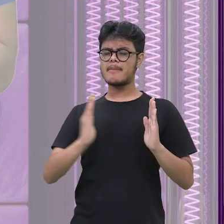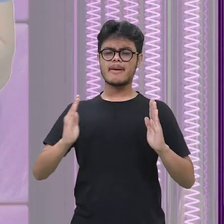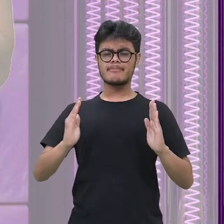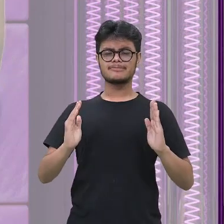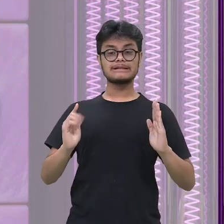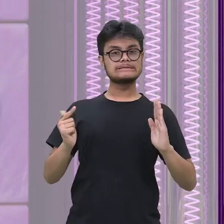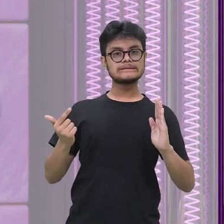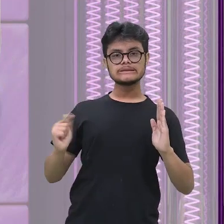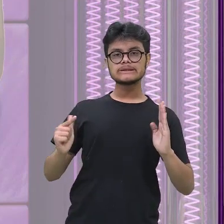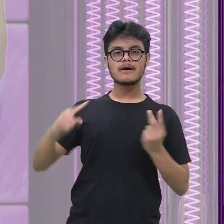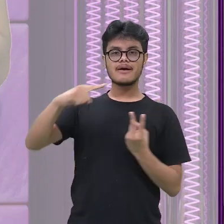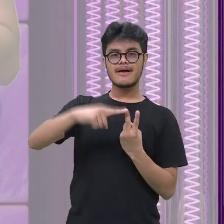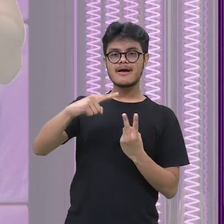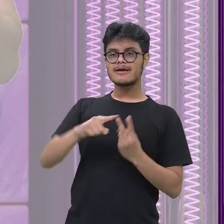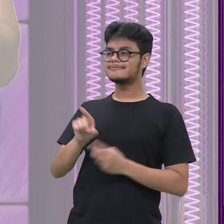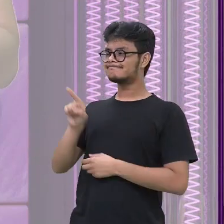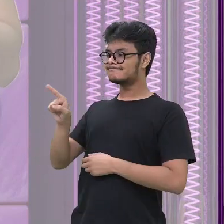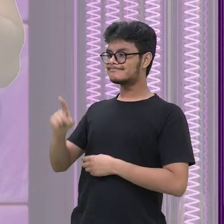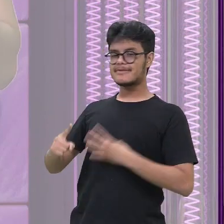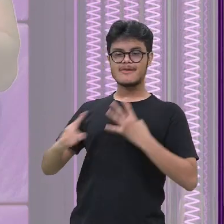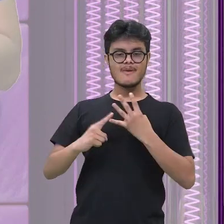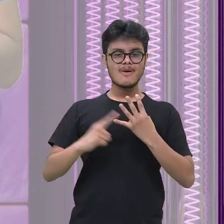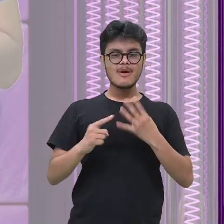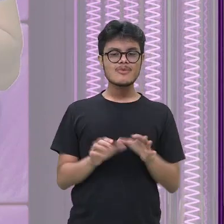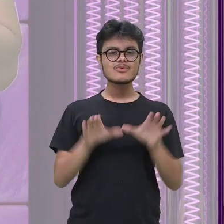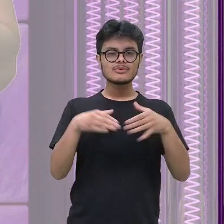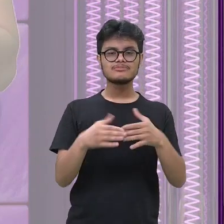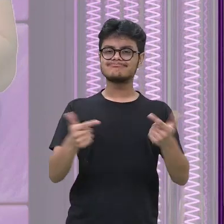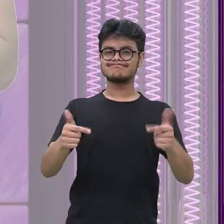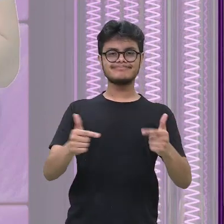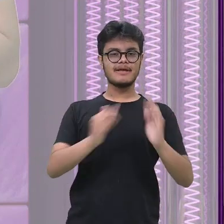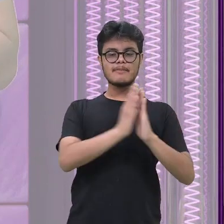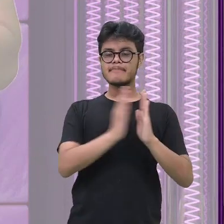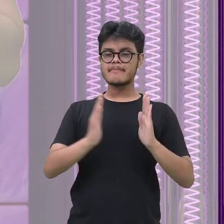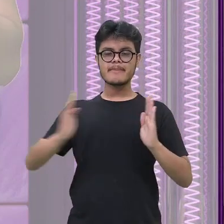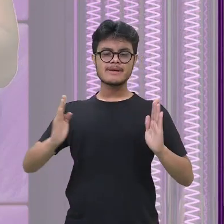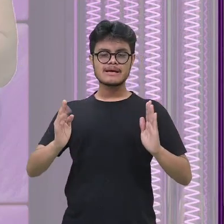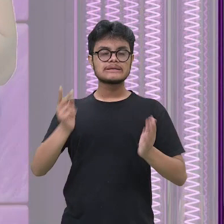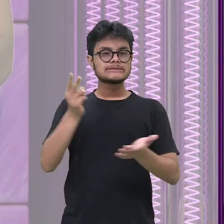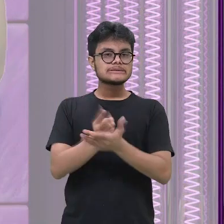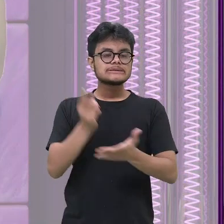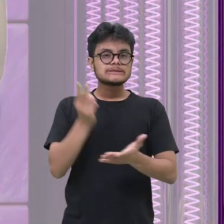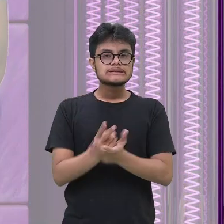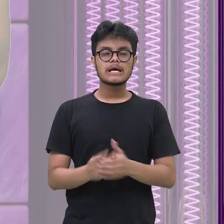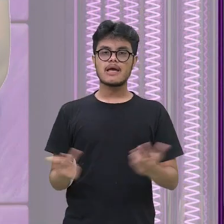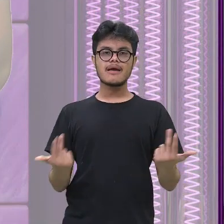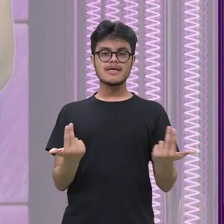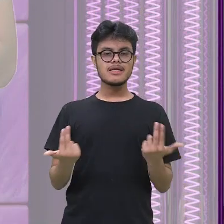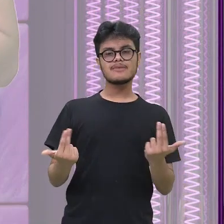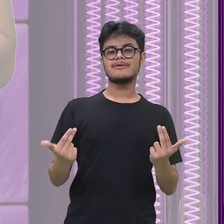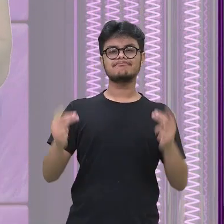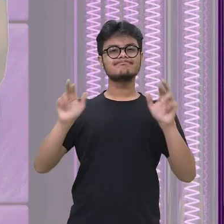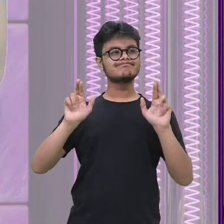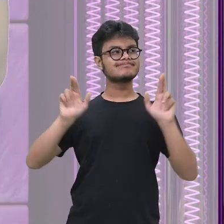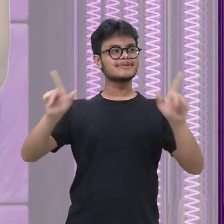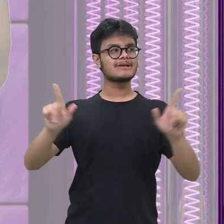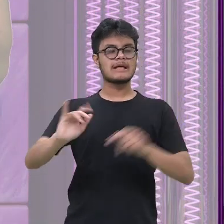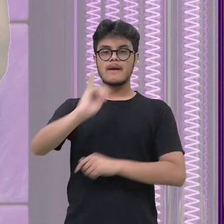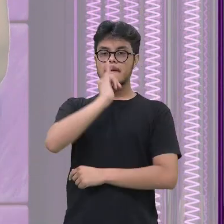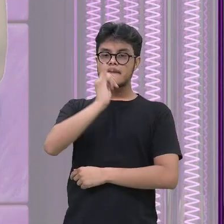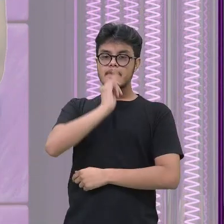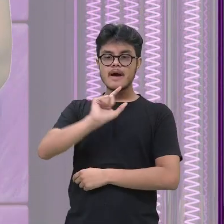eu não tenho a dízima periódica. Então, os valores não irão se repetir. Vai ficar sendo sempre valores diferentes. Por